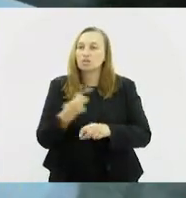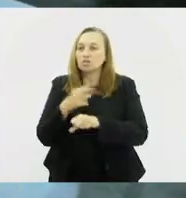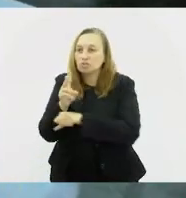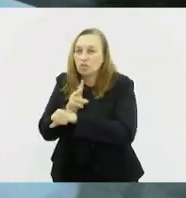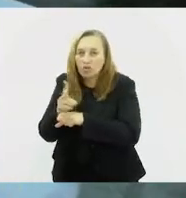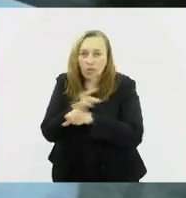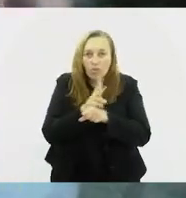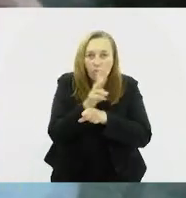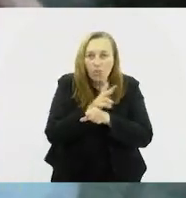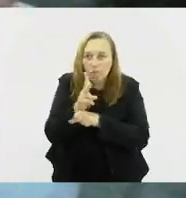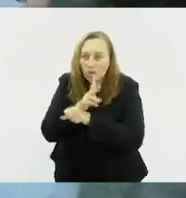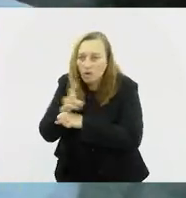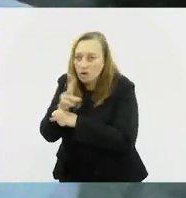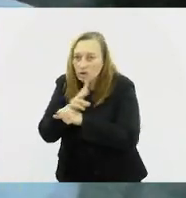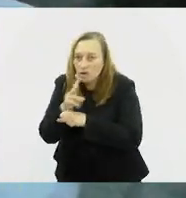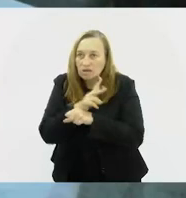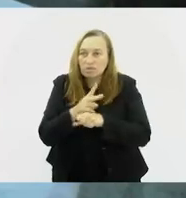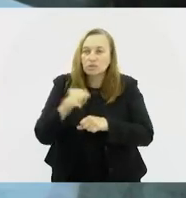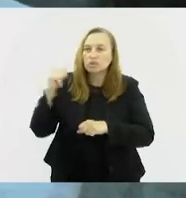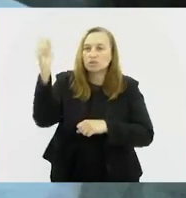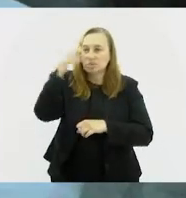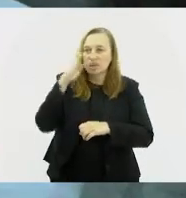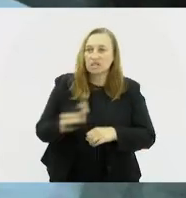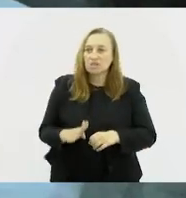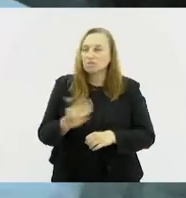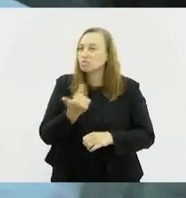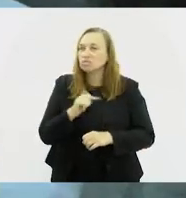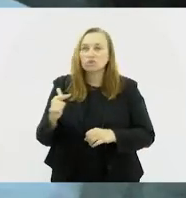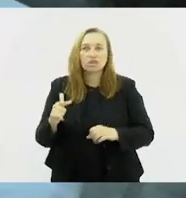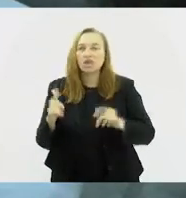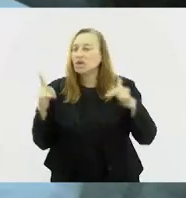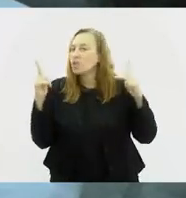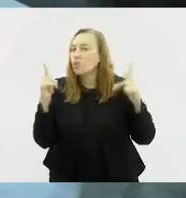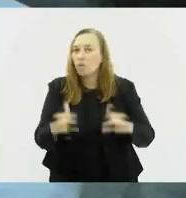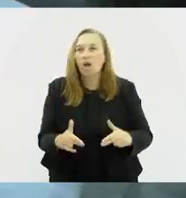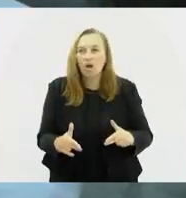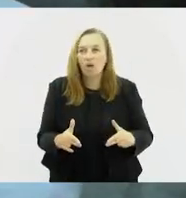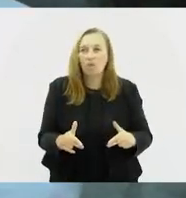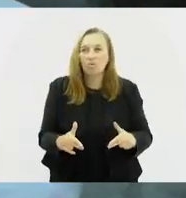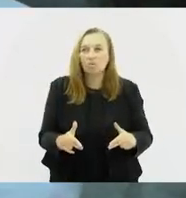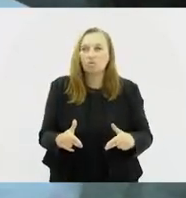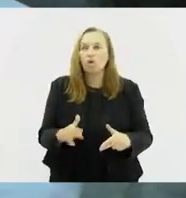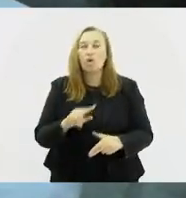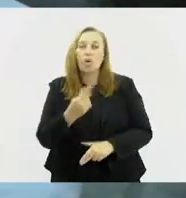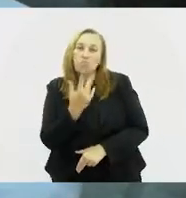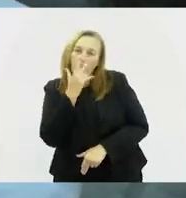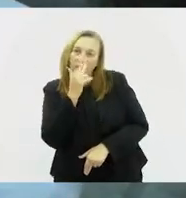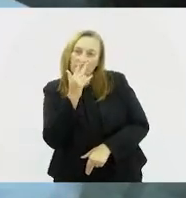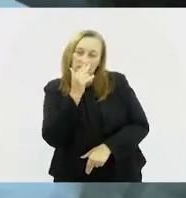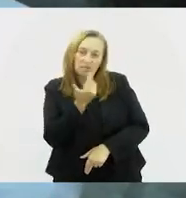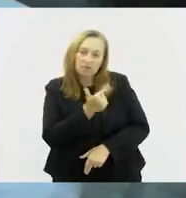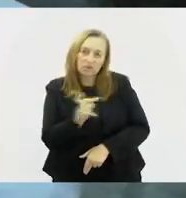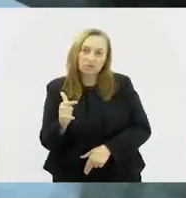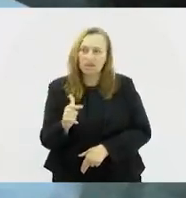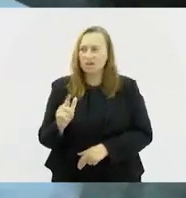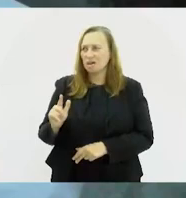banco de preço de todo o Brasil, não existe ninguém que tenha um programa parecido com esse, nem no